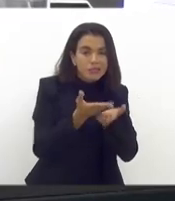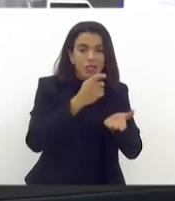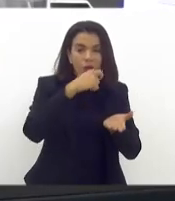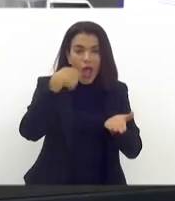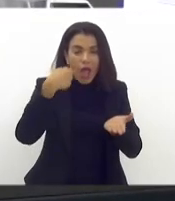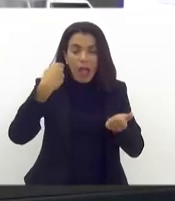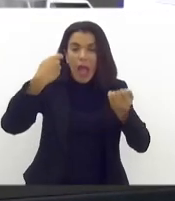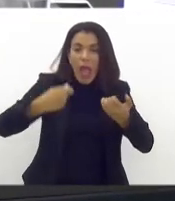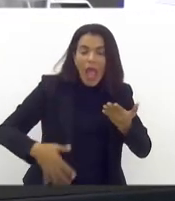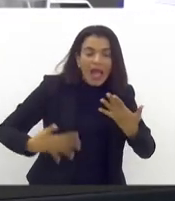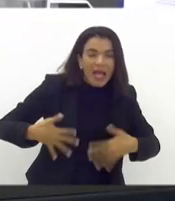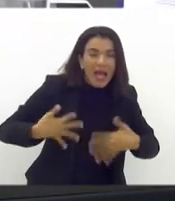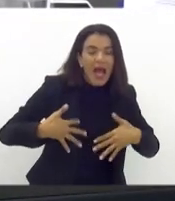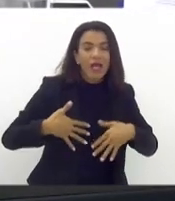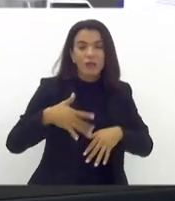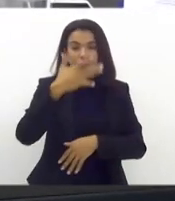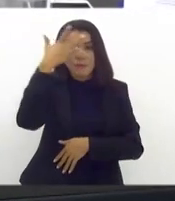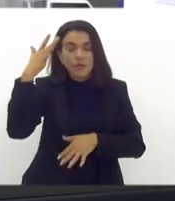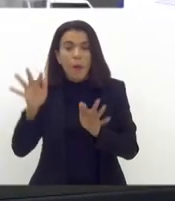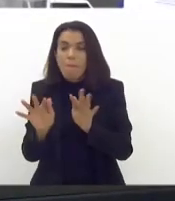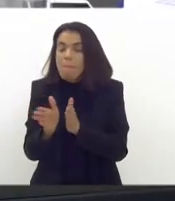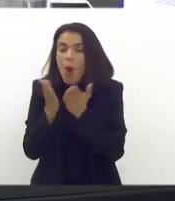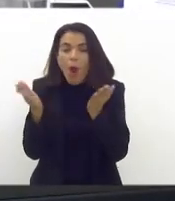cara e inacessível que, para os pobres, geralmente,